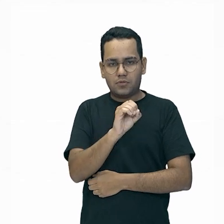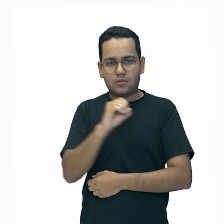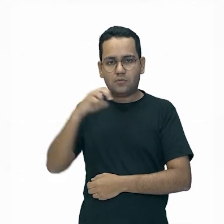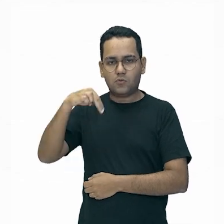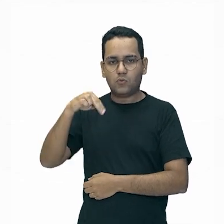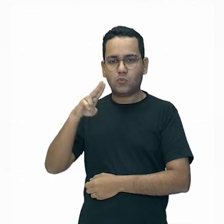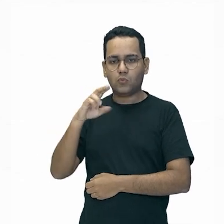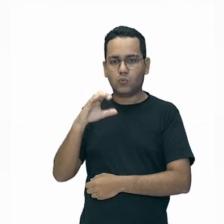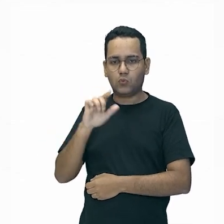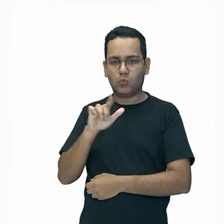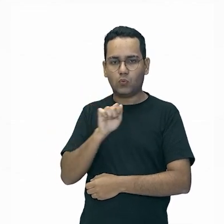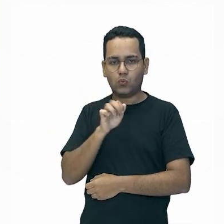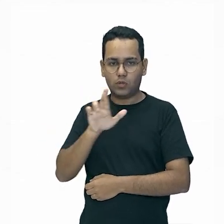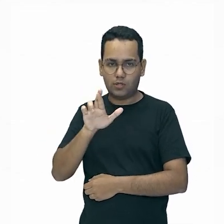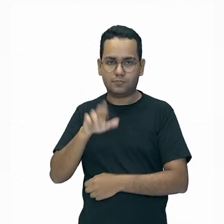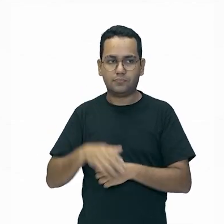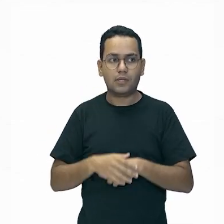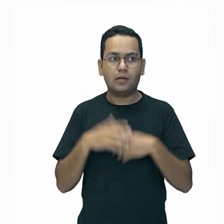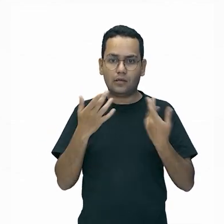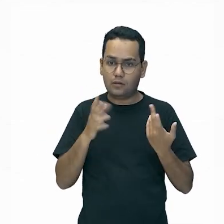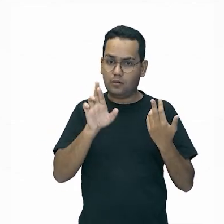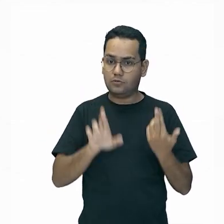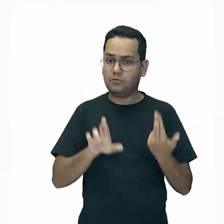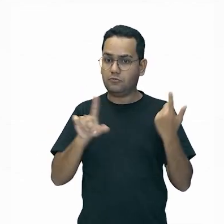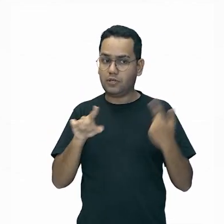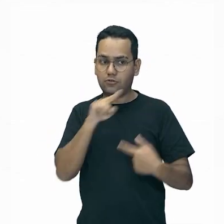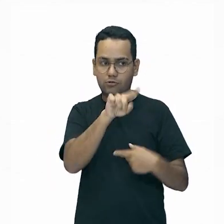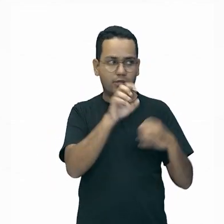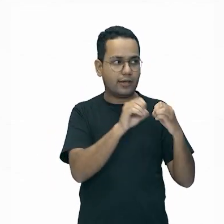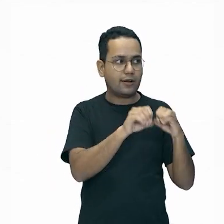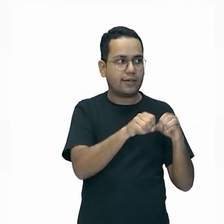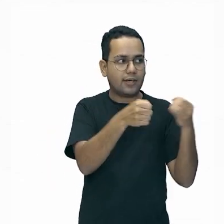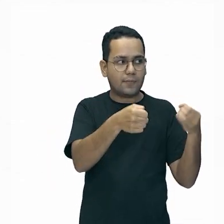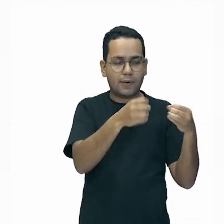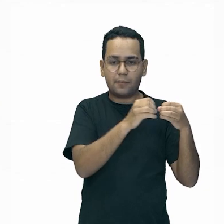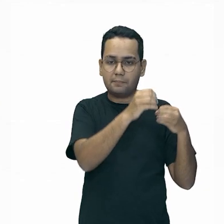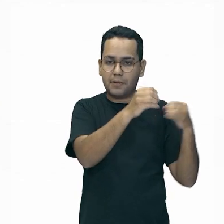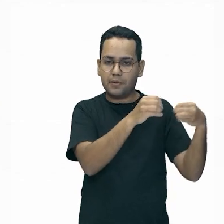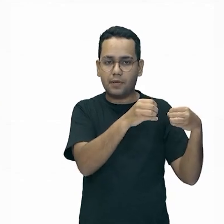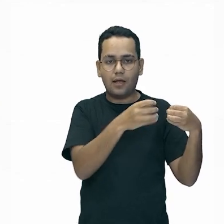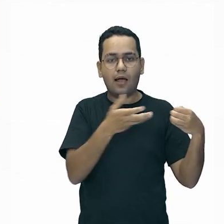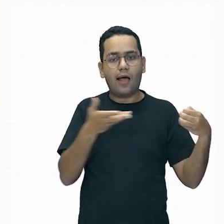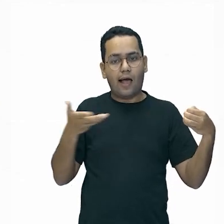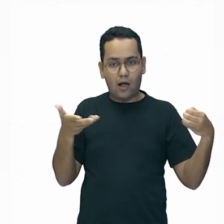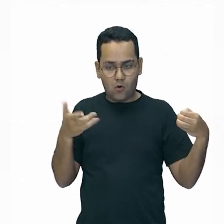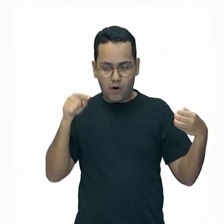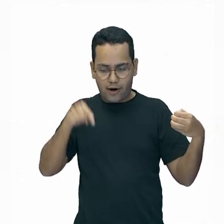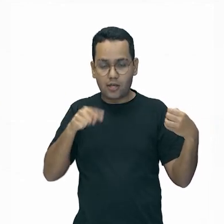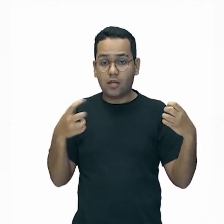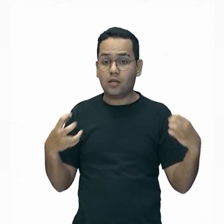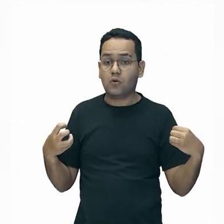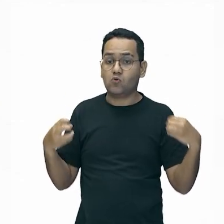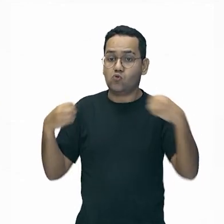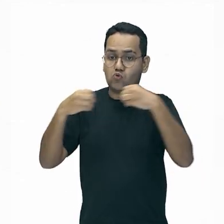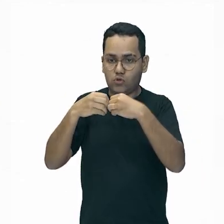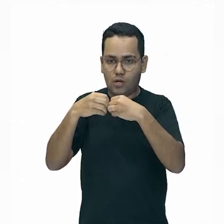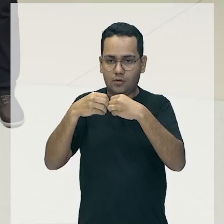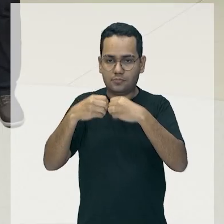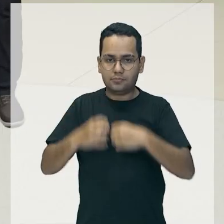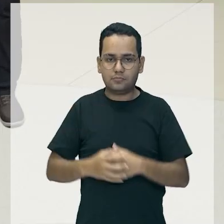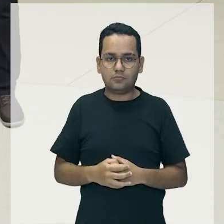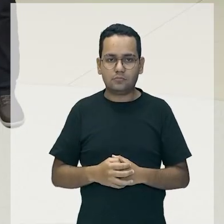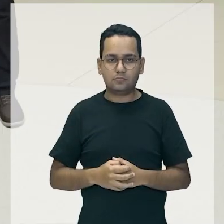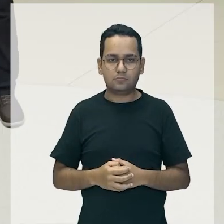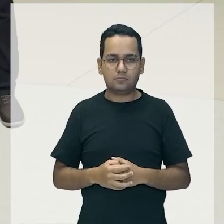Ao contrário da fissão, que é quebrar, a fusão, ela é juntar, tá, pessoal? Então, eu vou juntar, nesse caso aqui,